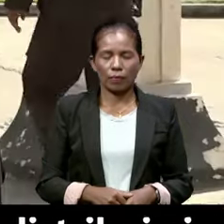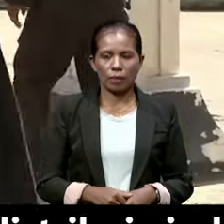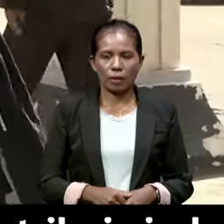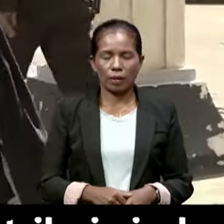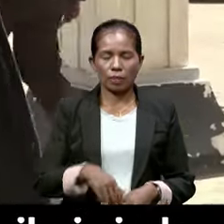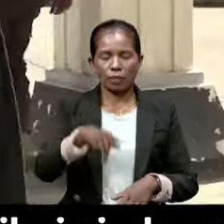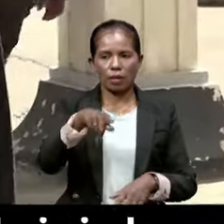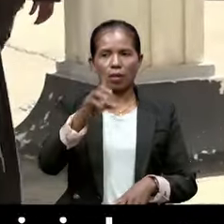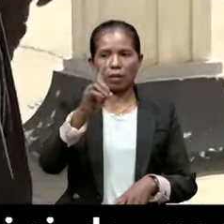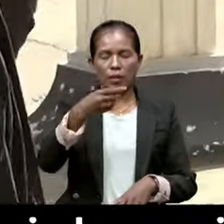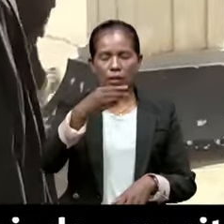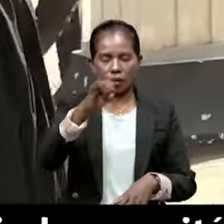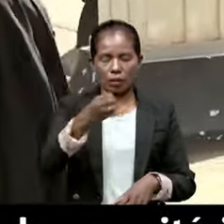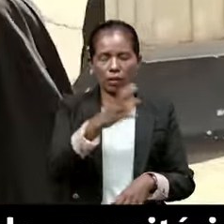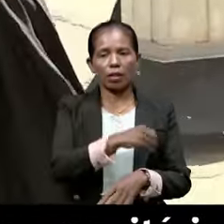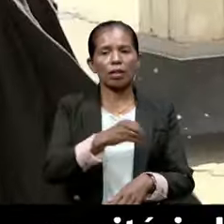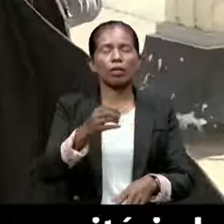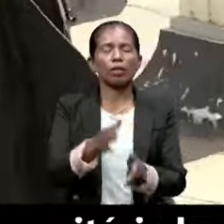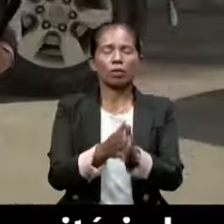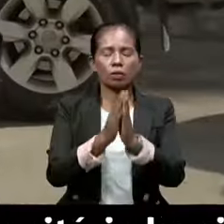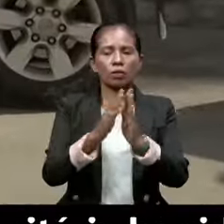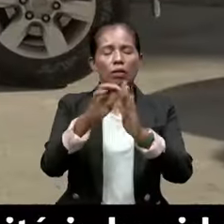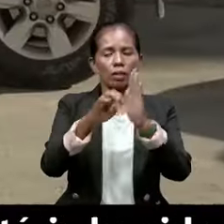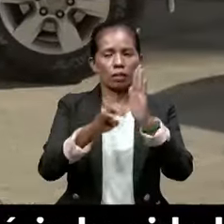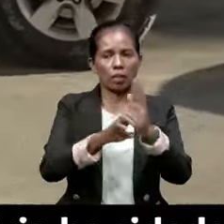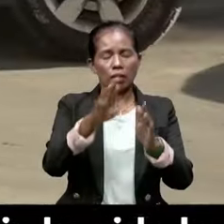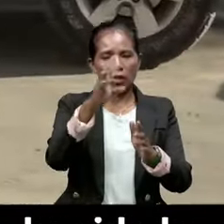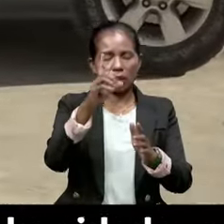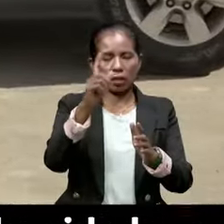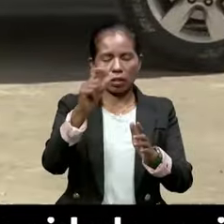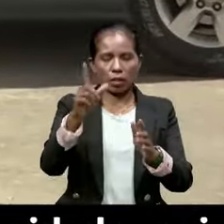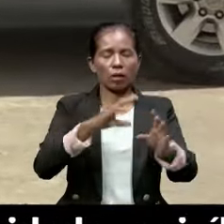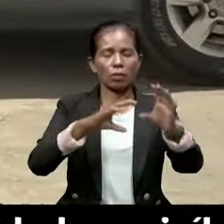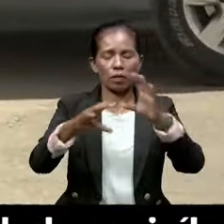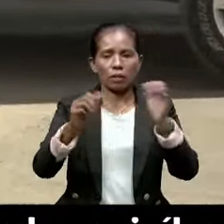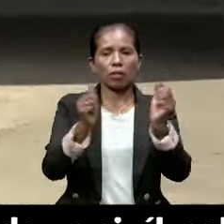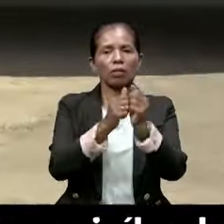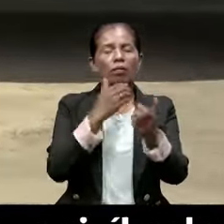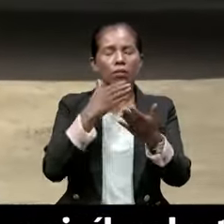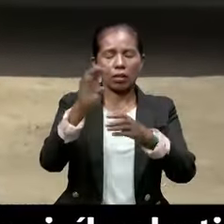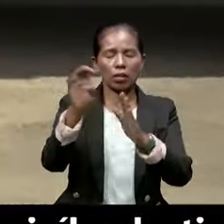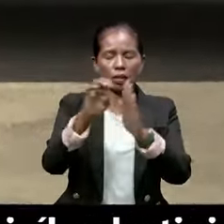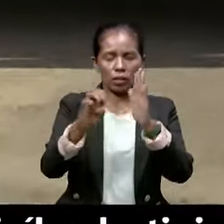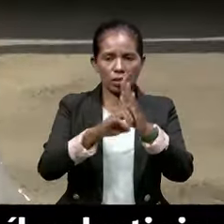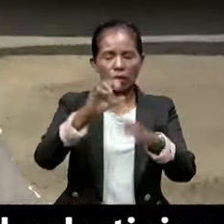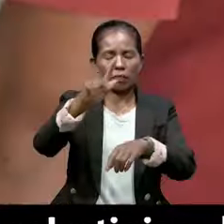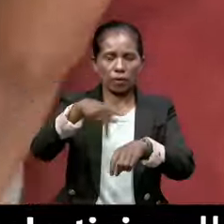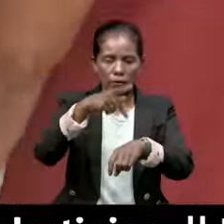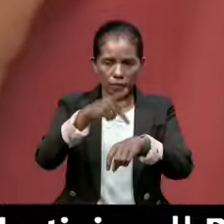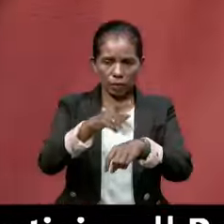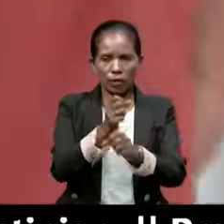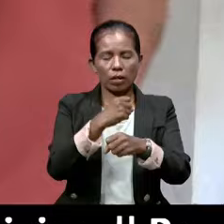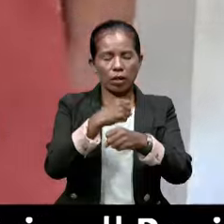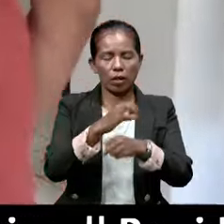Provedor de direitos humanos na justiça russo Estado RDTL atua comunicação dia com o Estado Filipina mo local extradição ba fugitivo